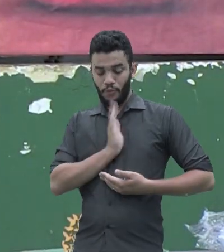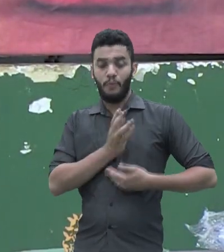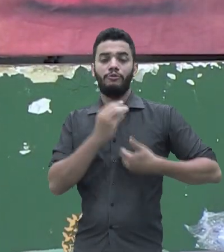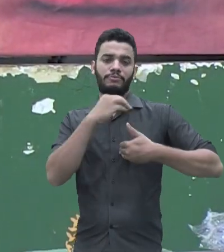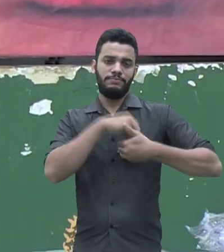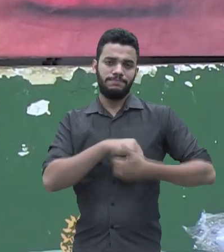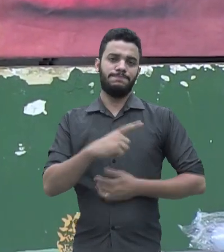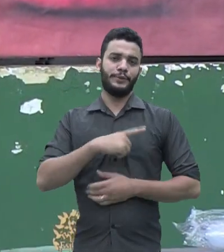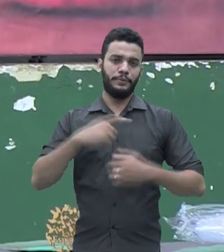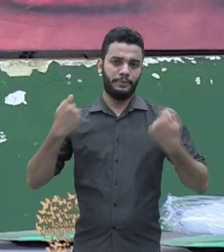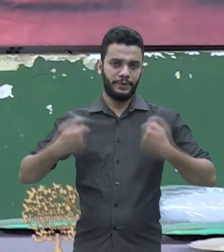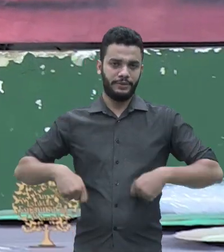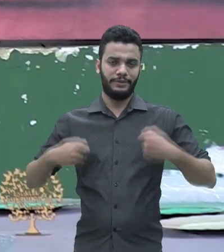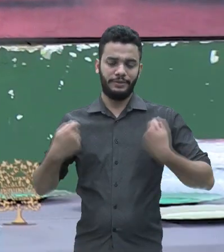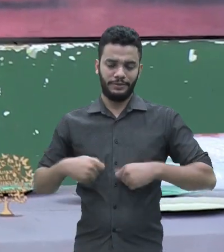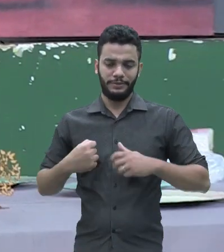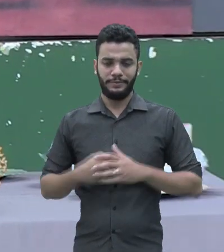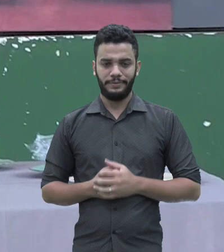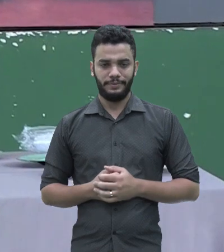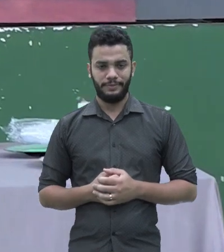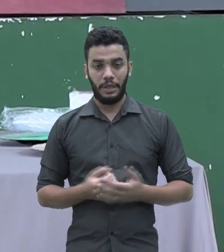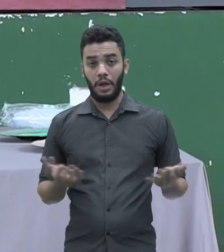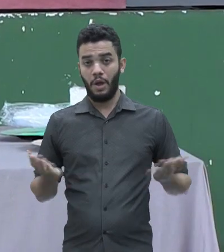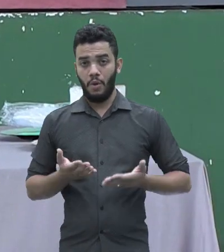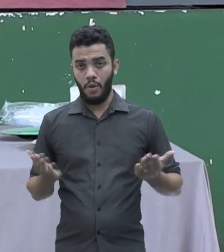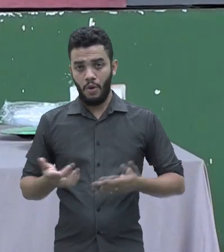Clap your hands. So, next.